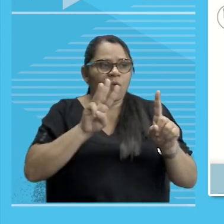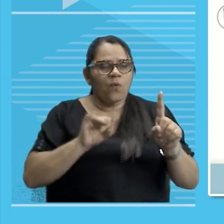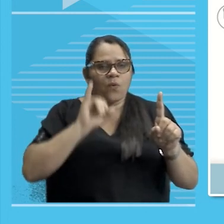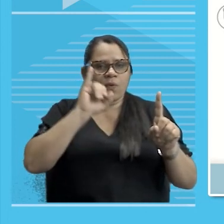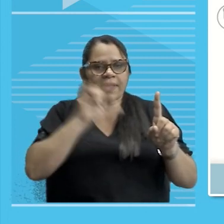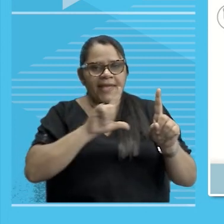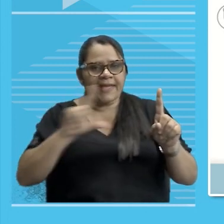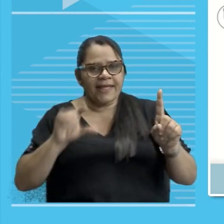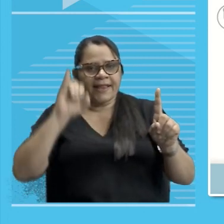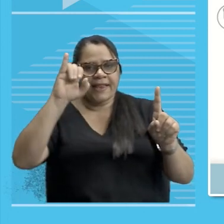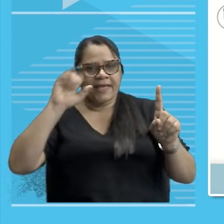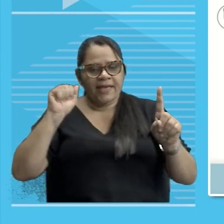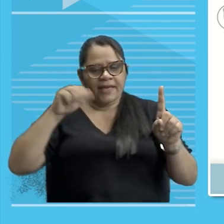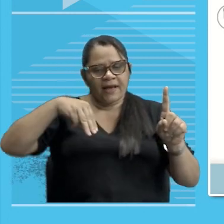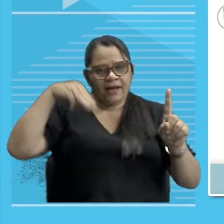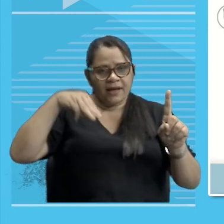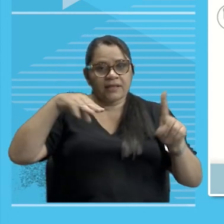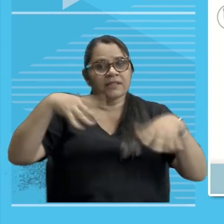planejamento